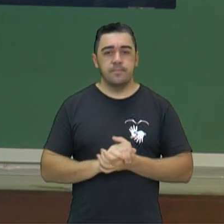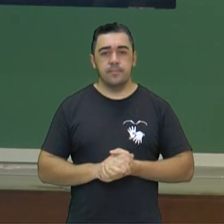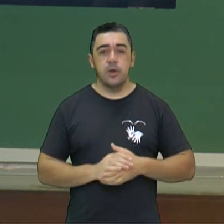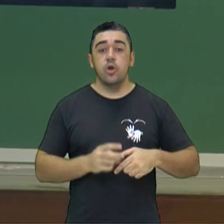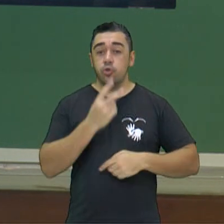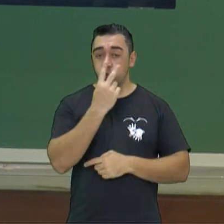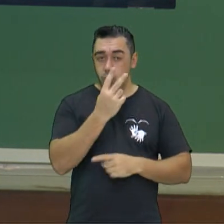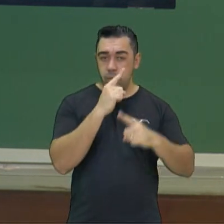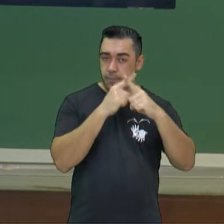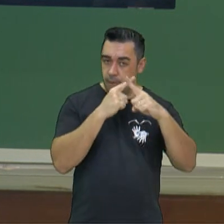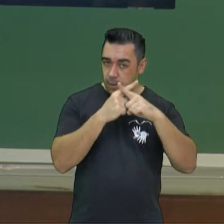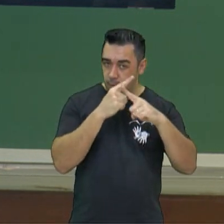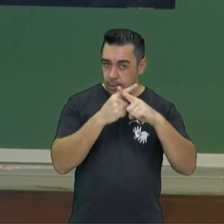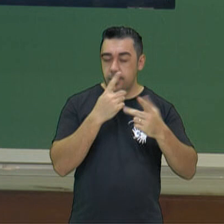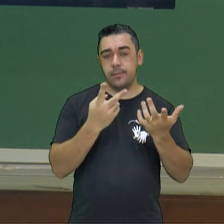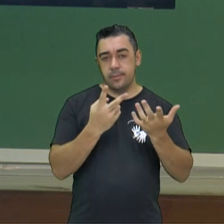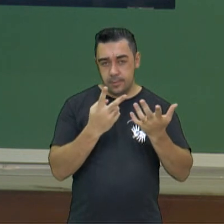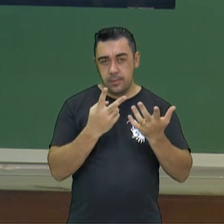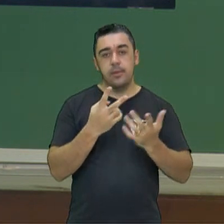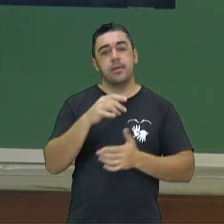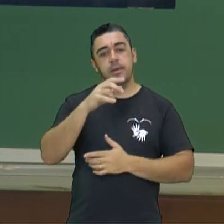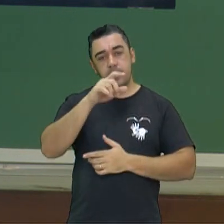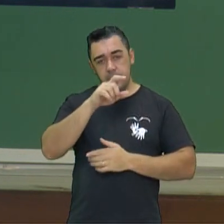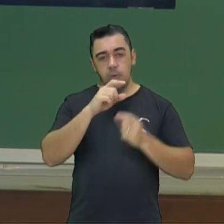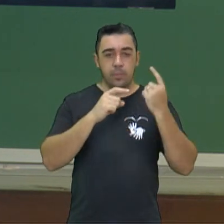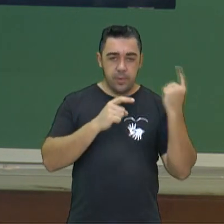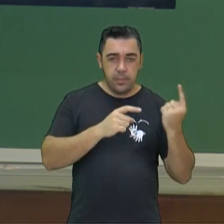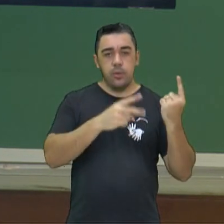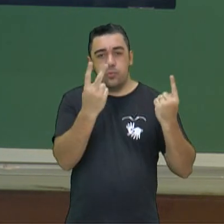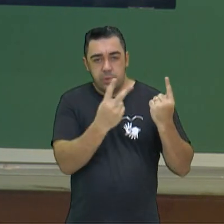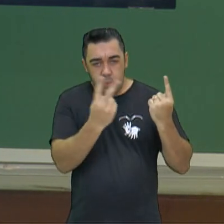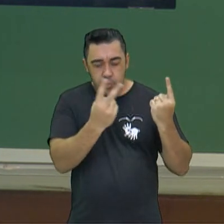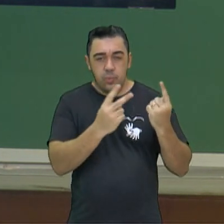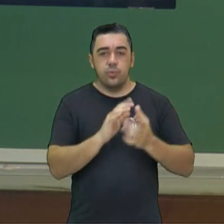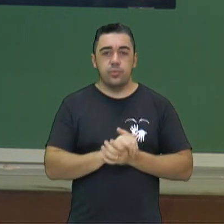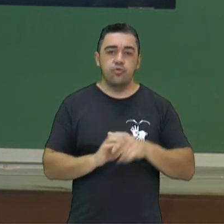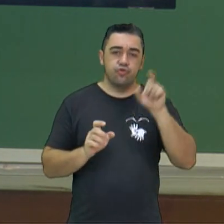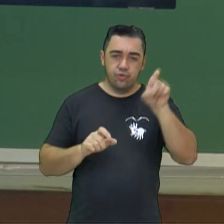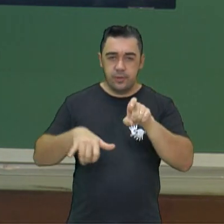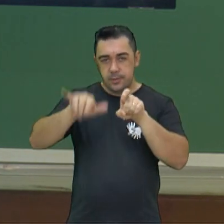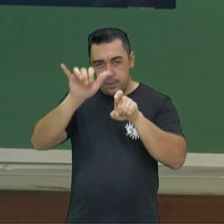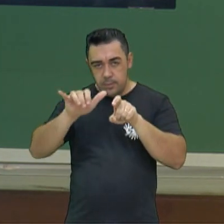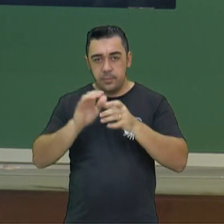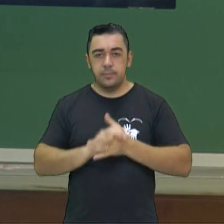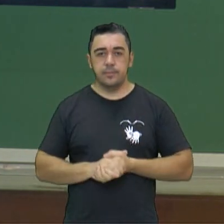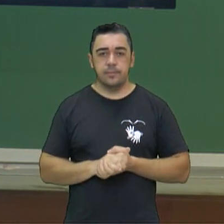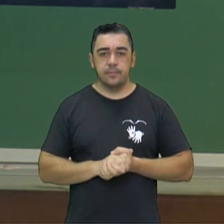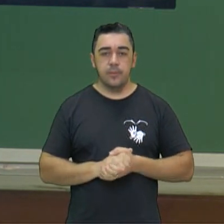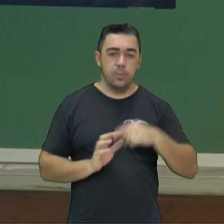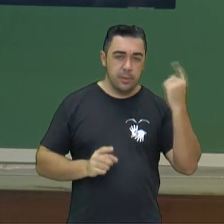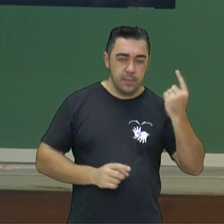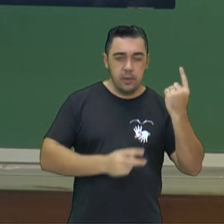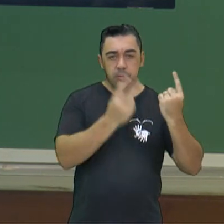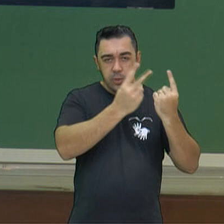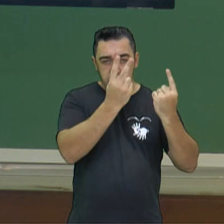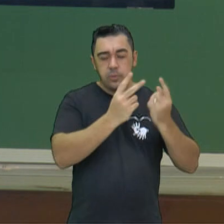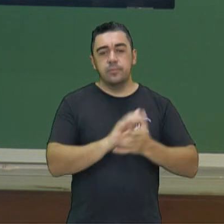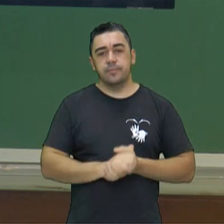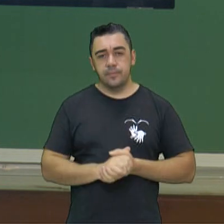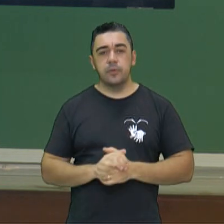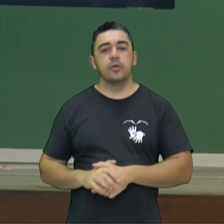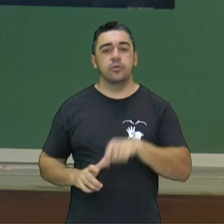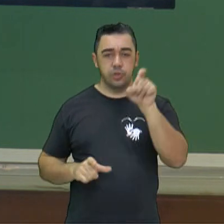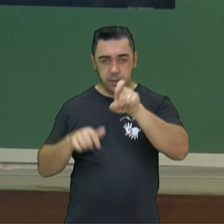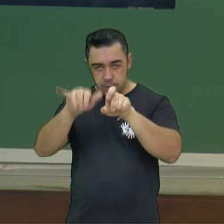duas vezes, então o número 2 também vai acompanhar sempre essa regra. Quem? O primeiro pelo segundo termo, x,